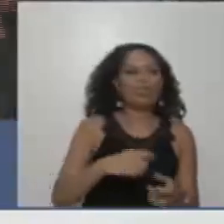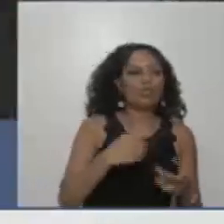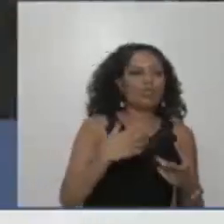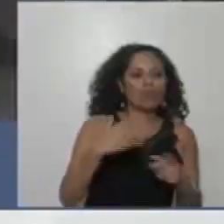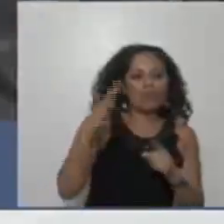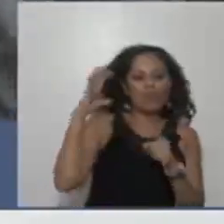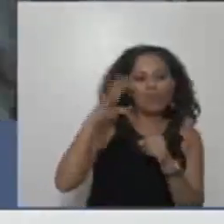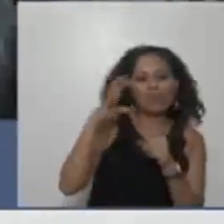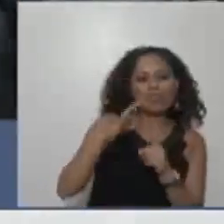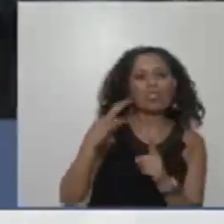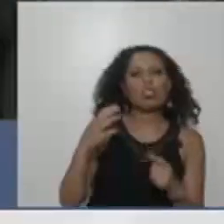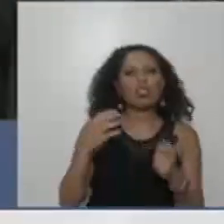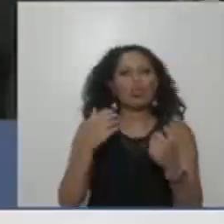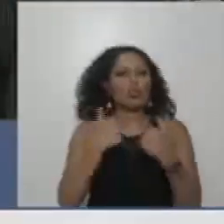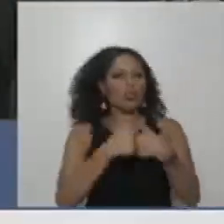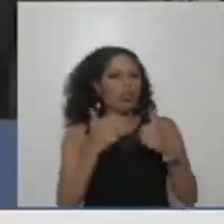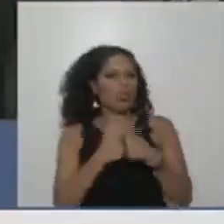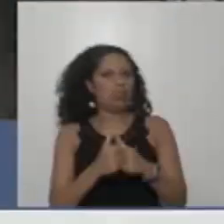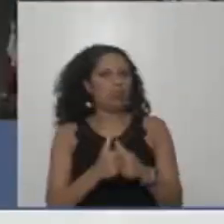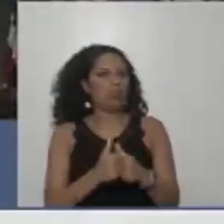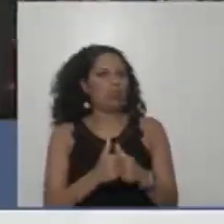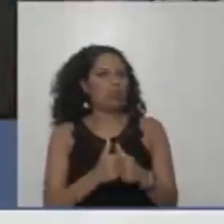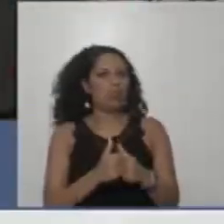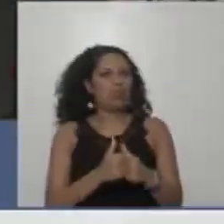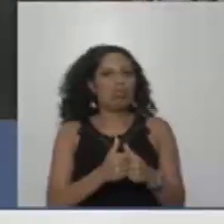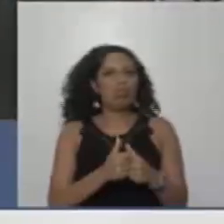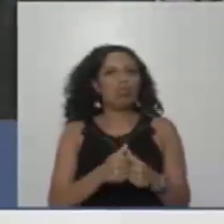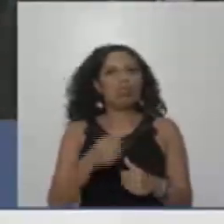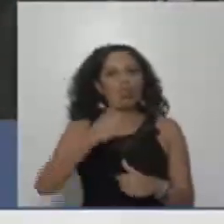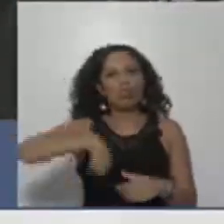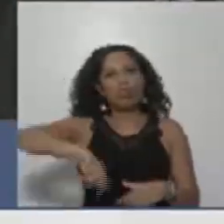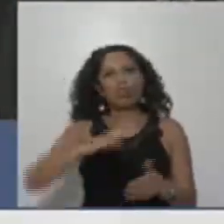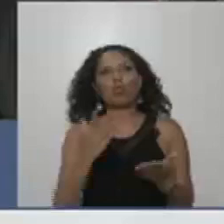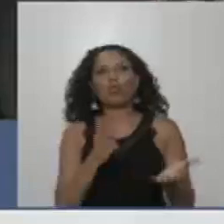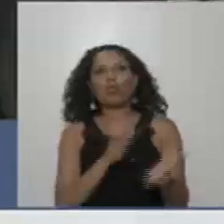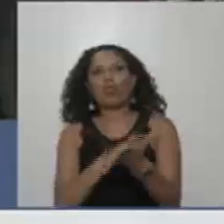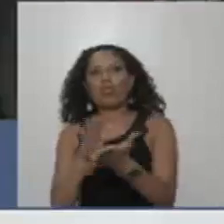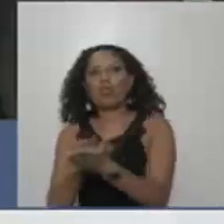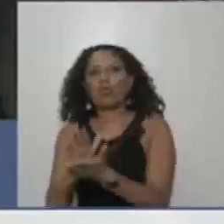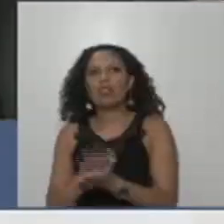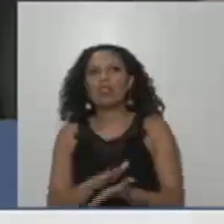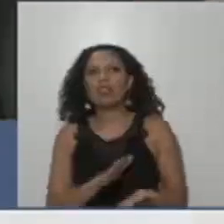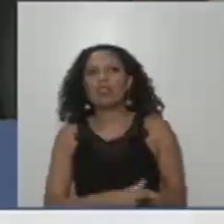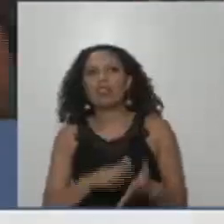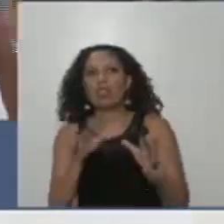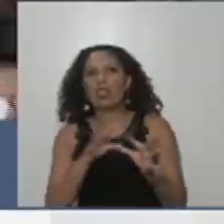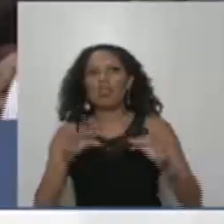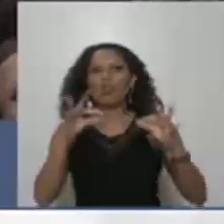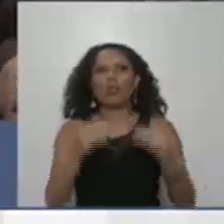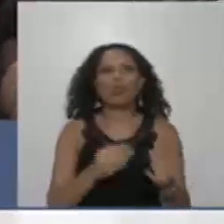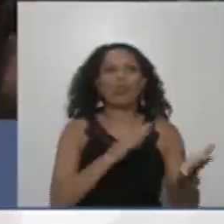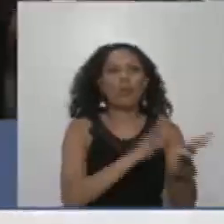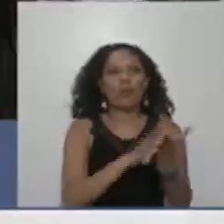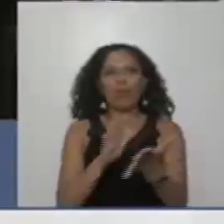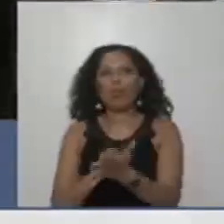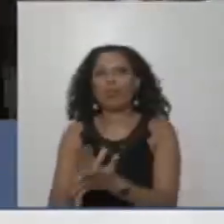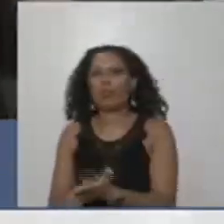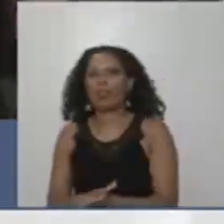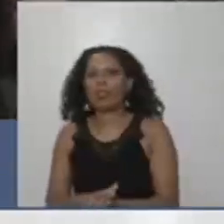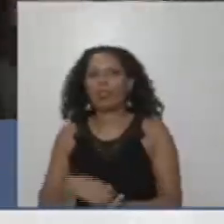Assédio não pode ser passageiro. Então eu quero parabenizar Vossa Excelência, parabenizar a intervenção